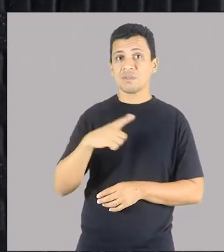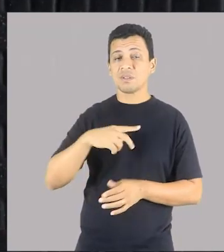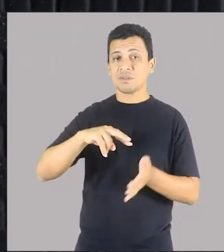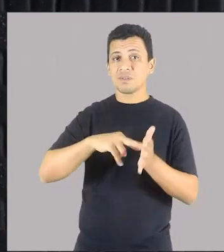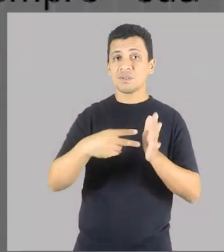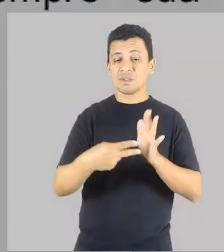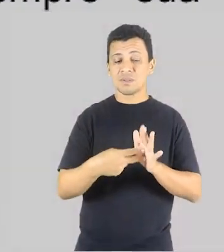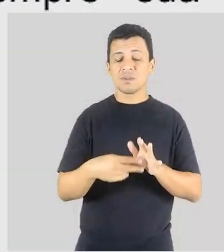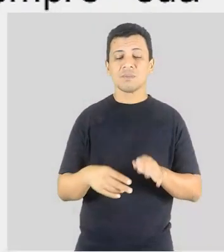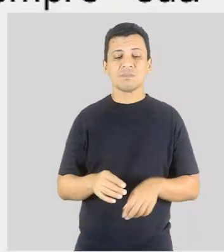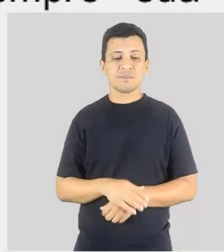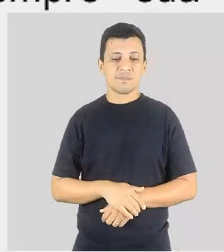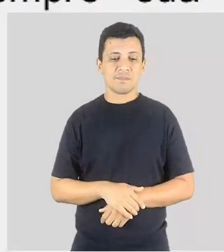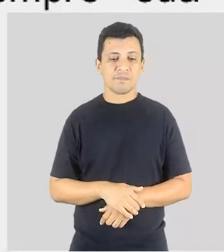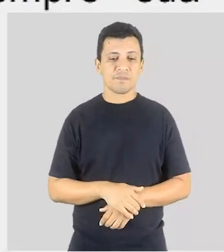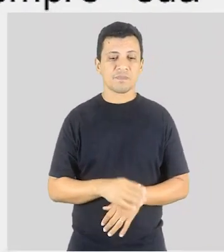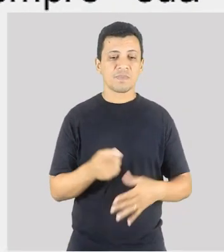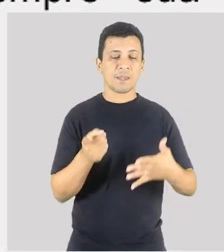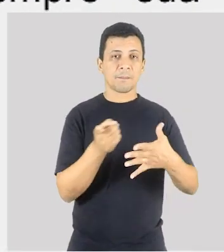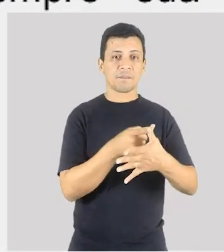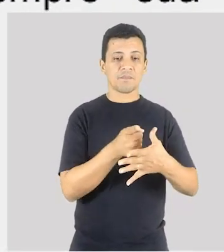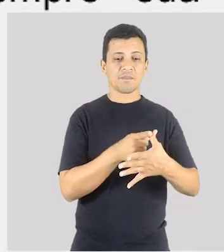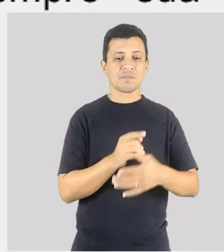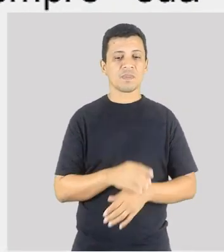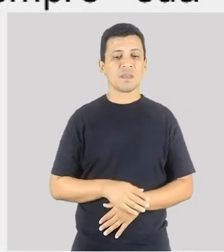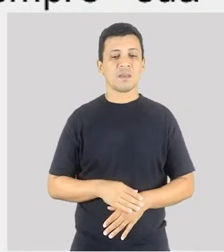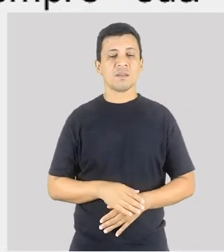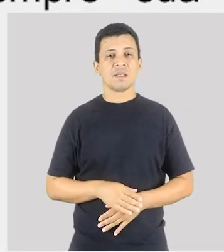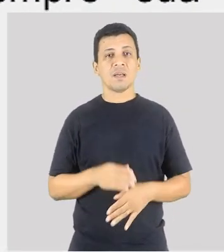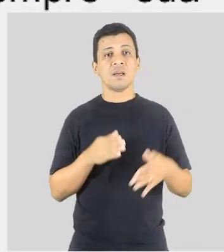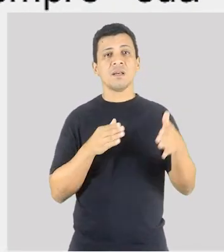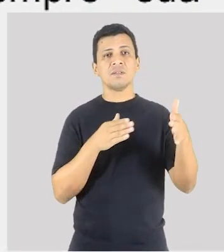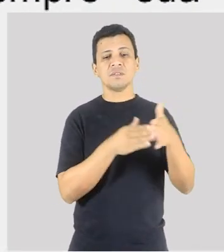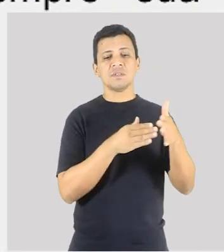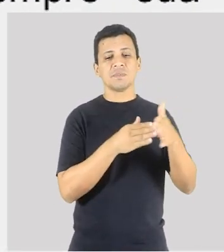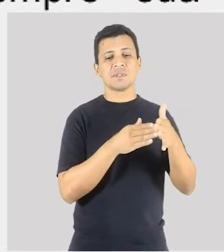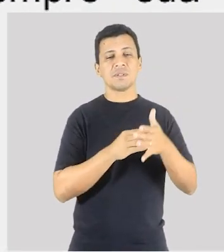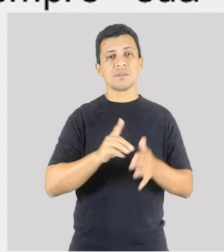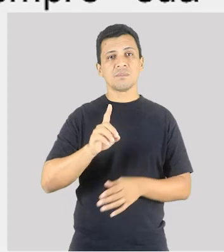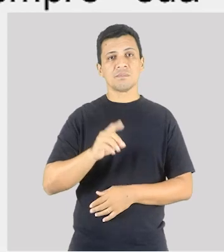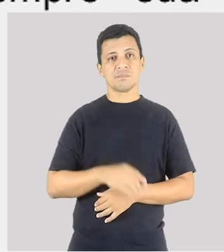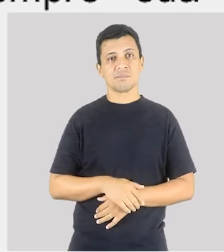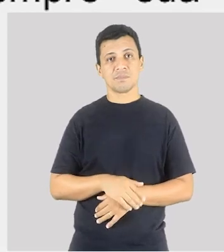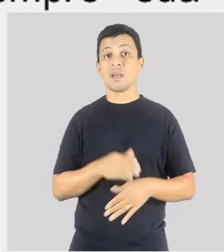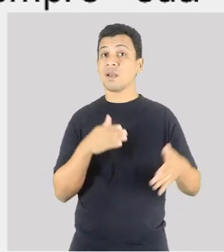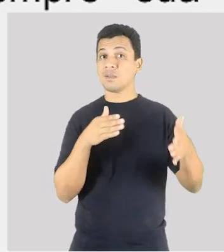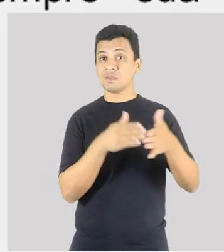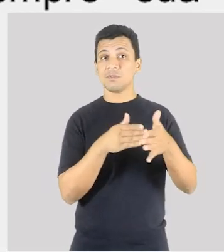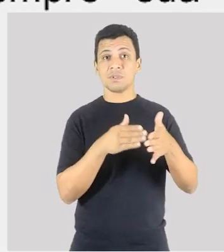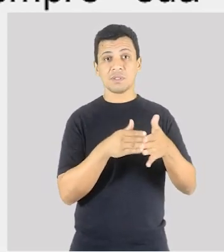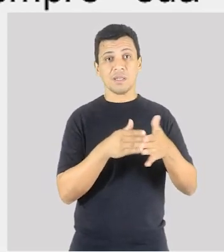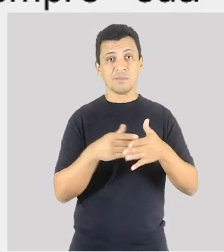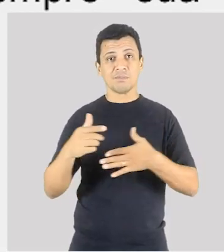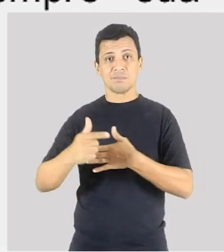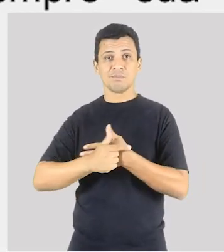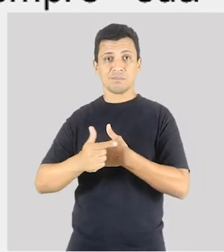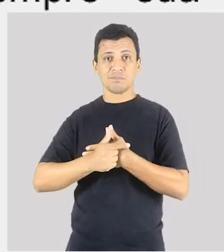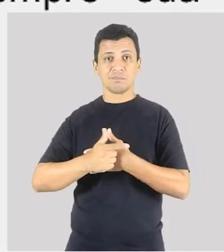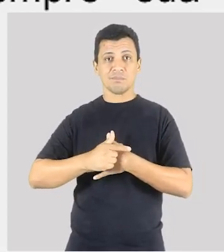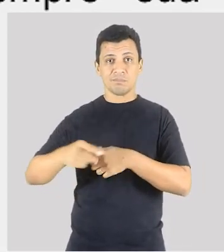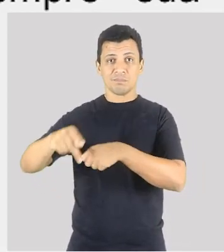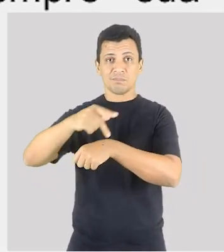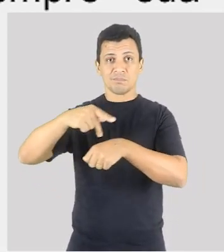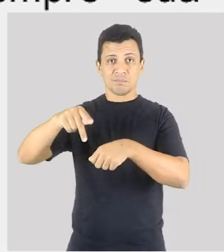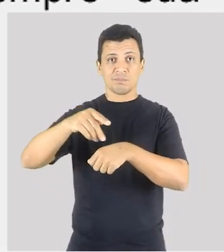questões destacam. Tudo bem? Letra A. Limitado, ou seja, quanto à sua atuação, a atuação do